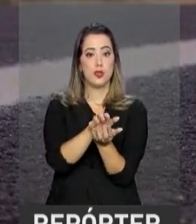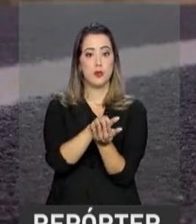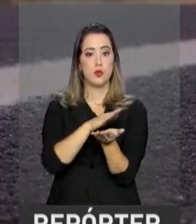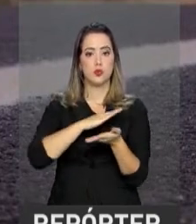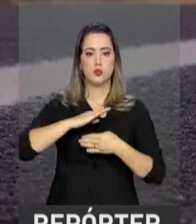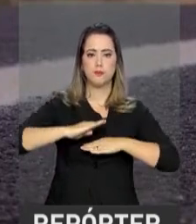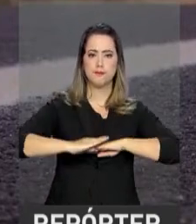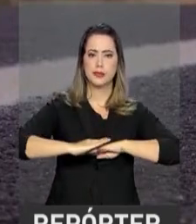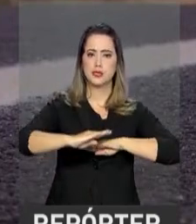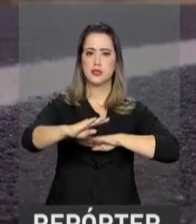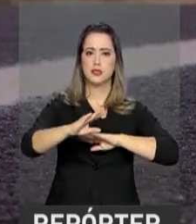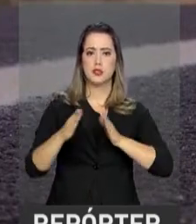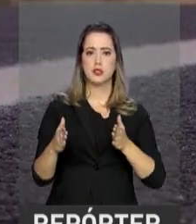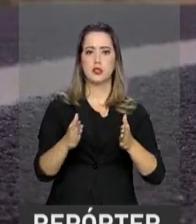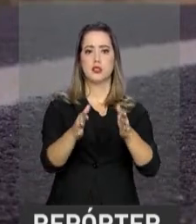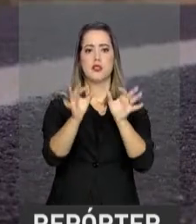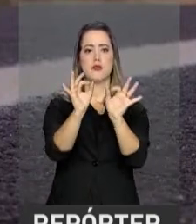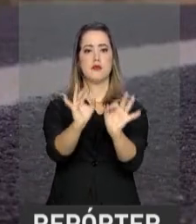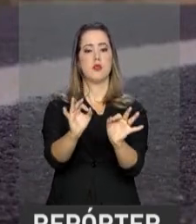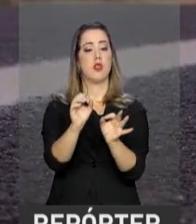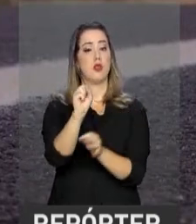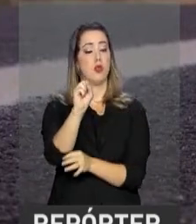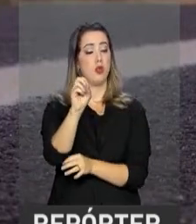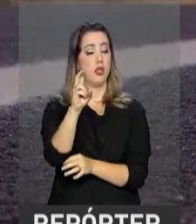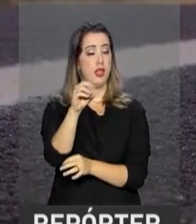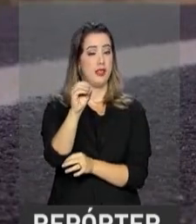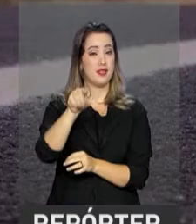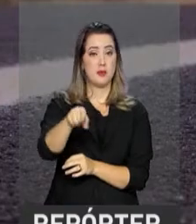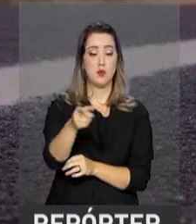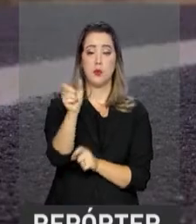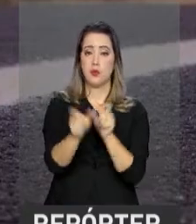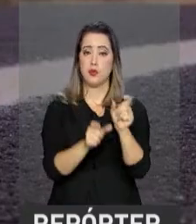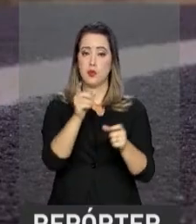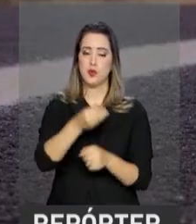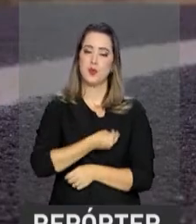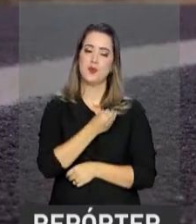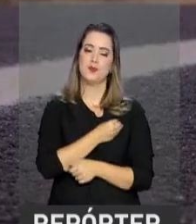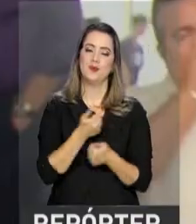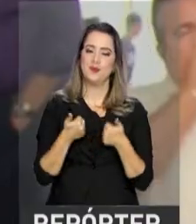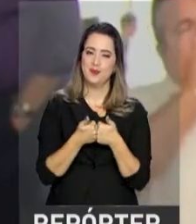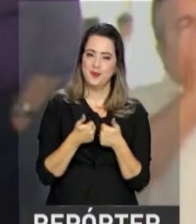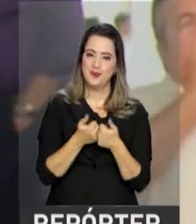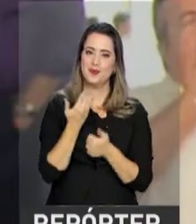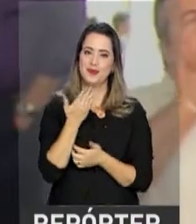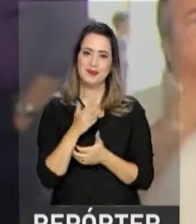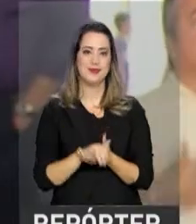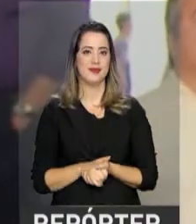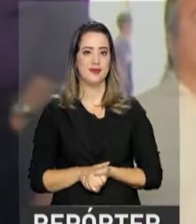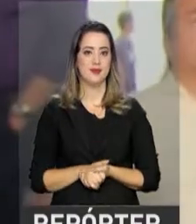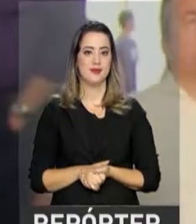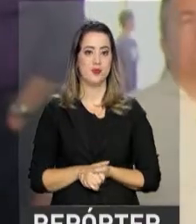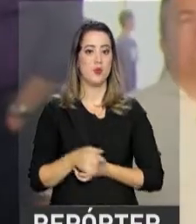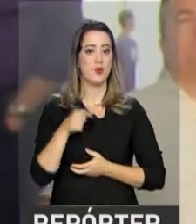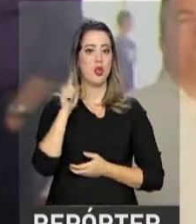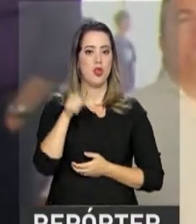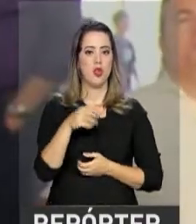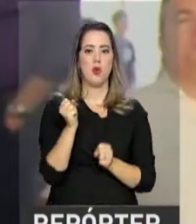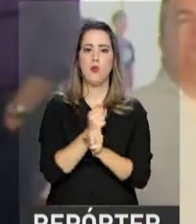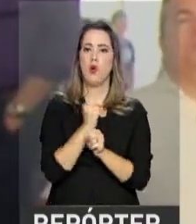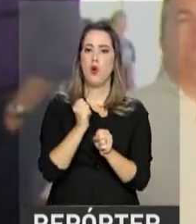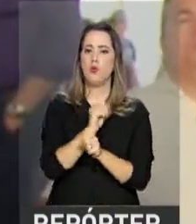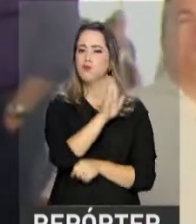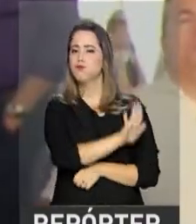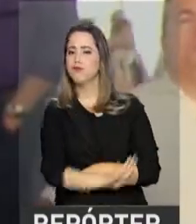asfalto beneficiando mais de 500 mil pessoas que vivem na região obra integração regional nacional